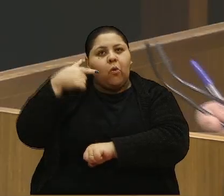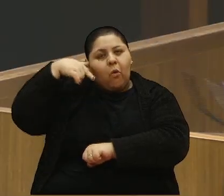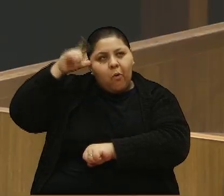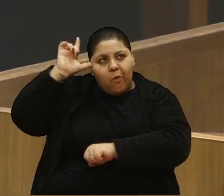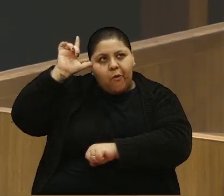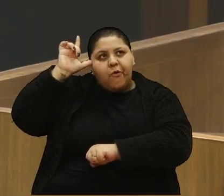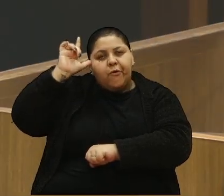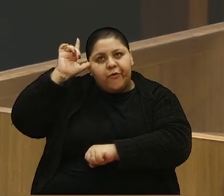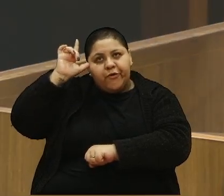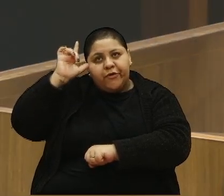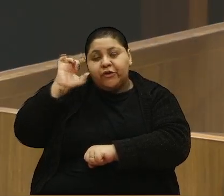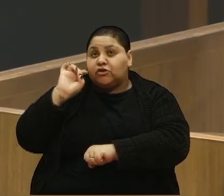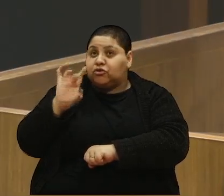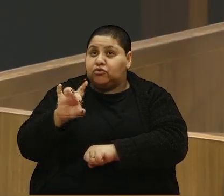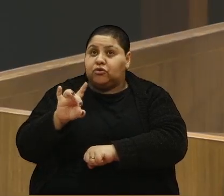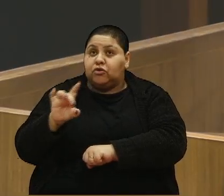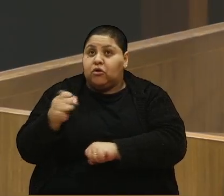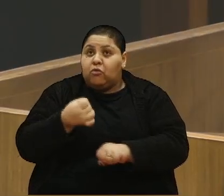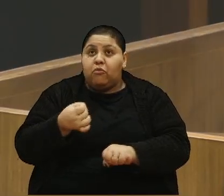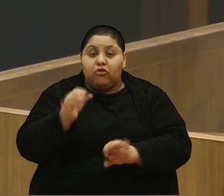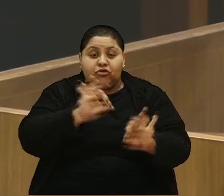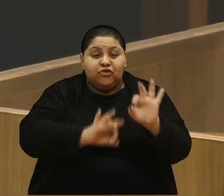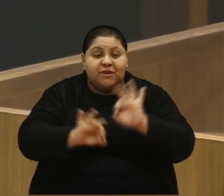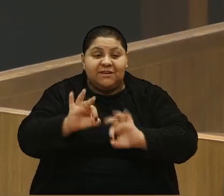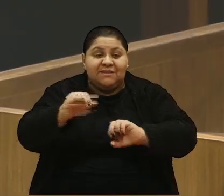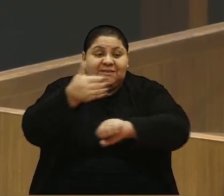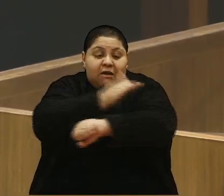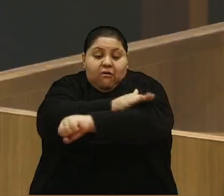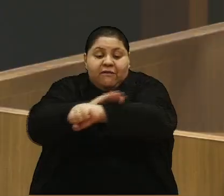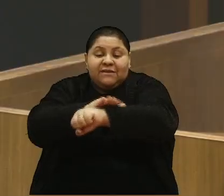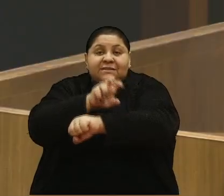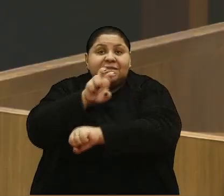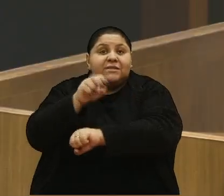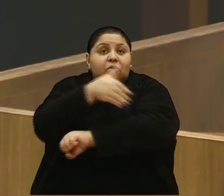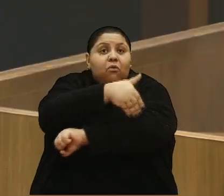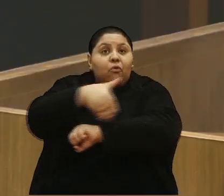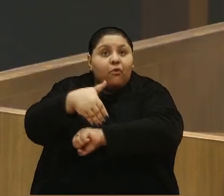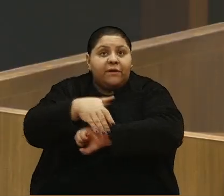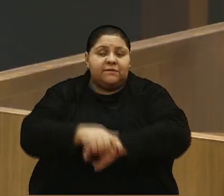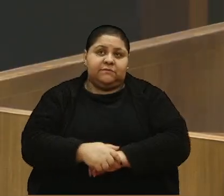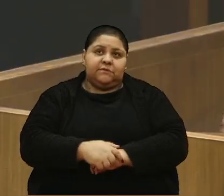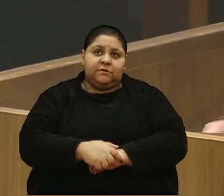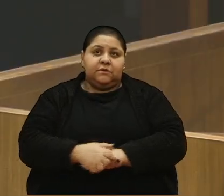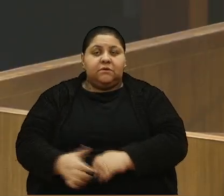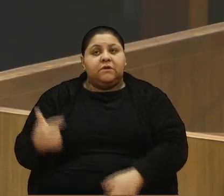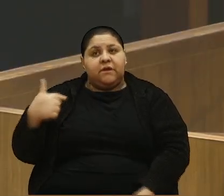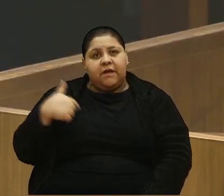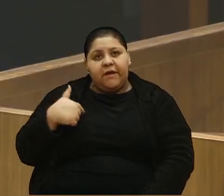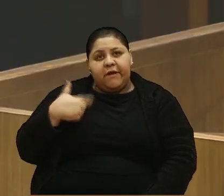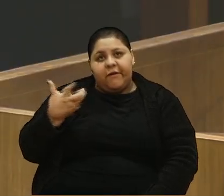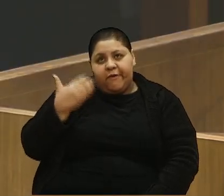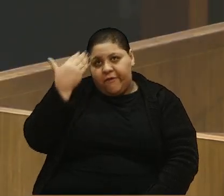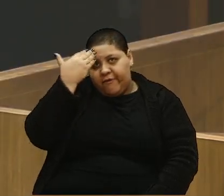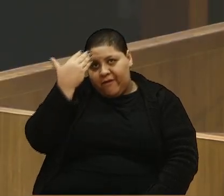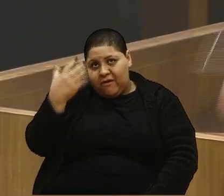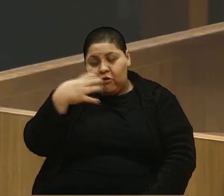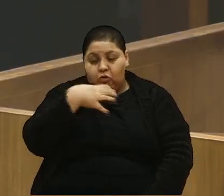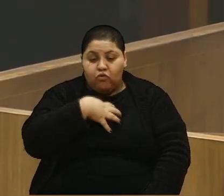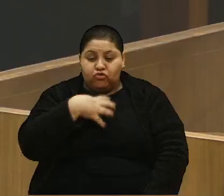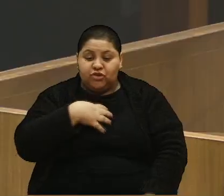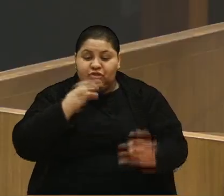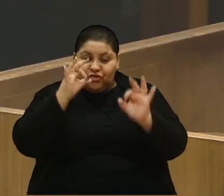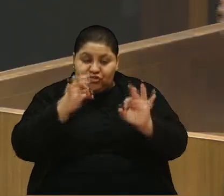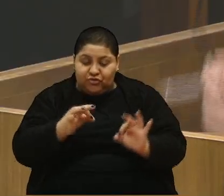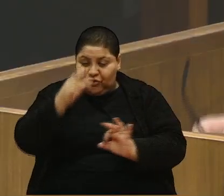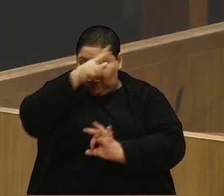que só essas dá para calçar 5 ruas. Então, eu quero agradecer o jeito republicano que o